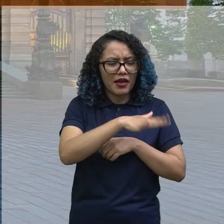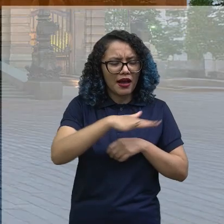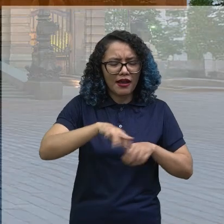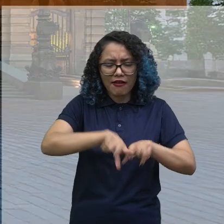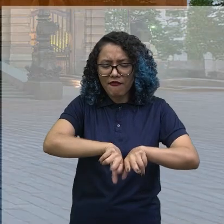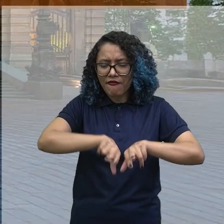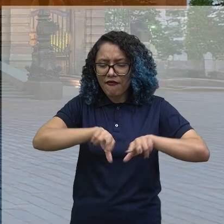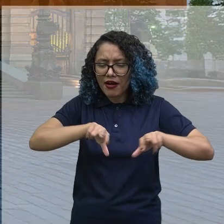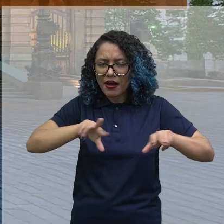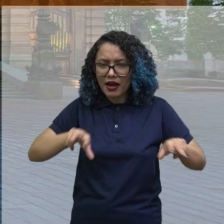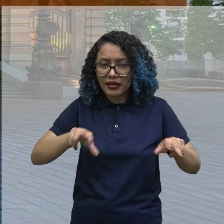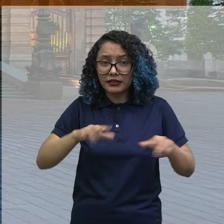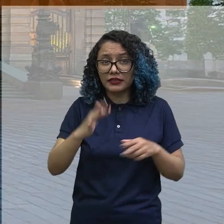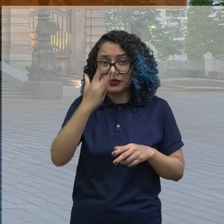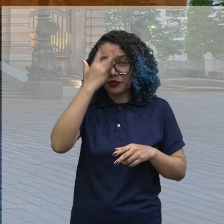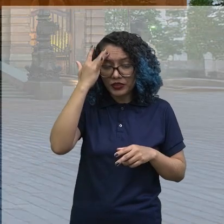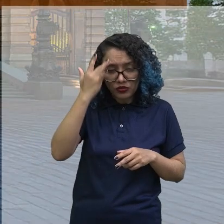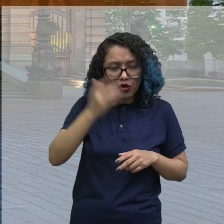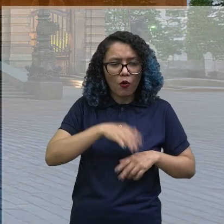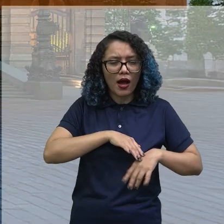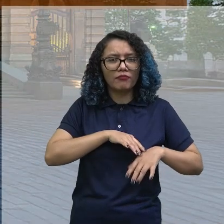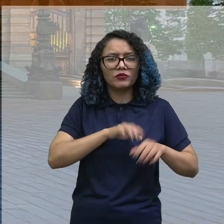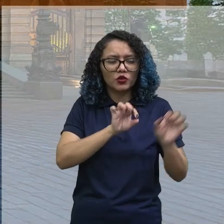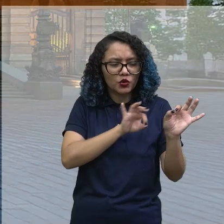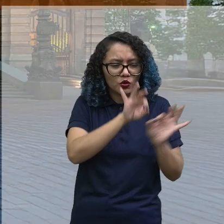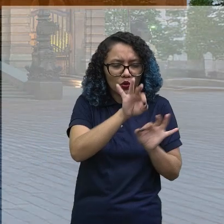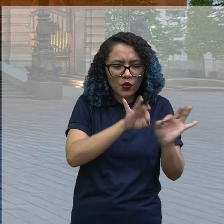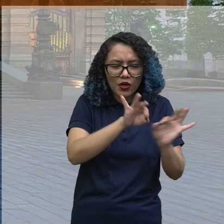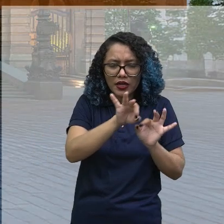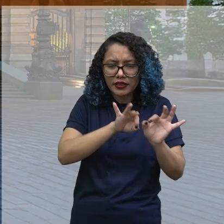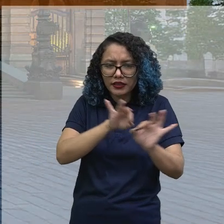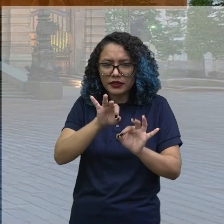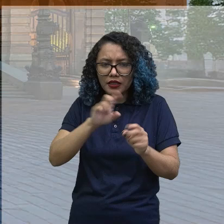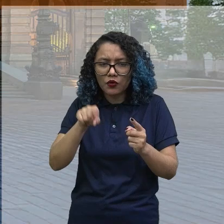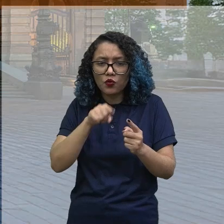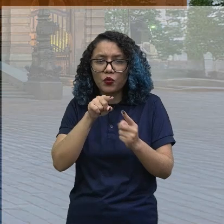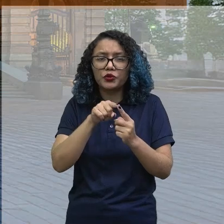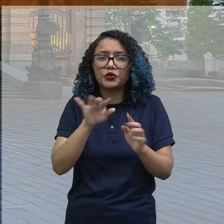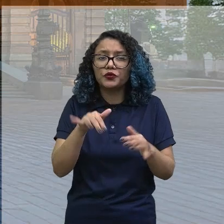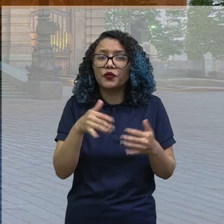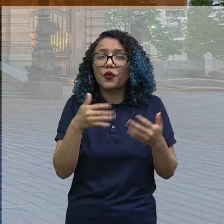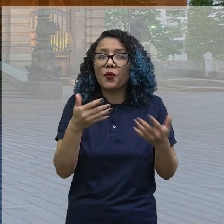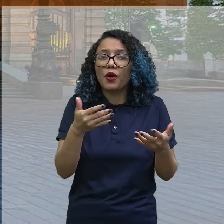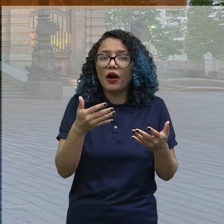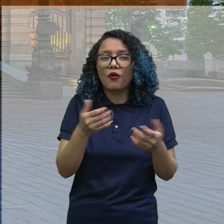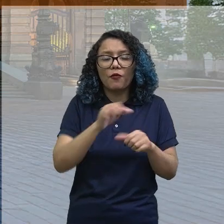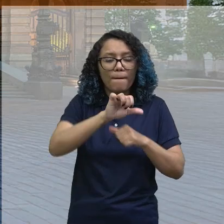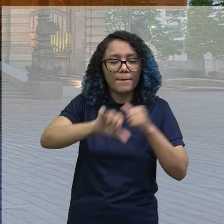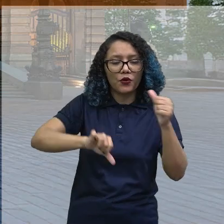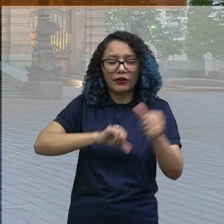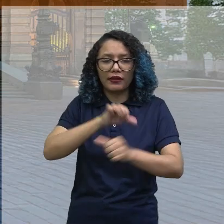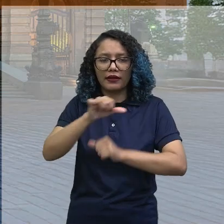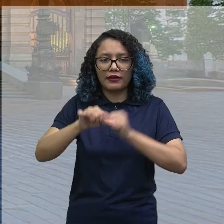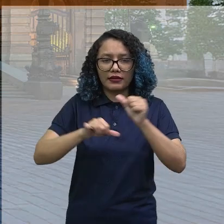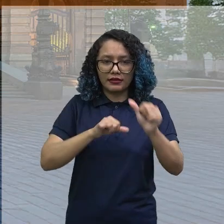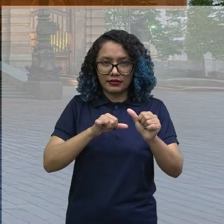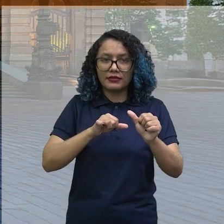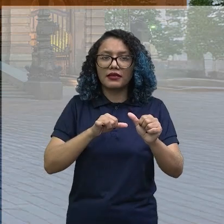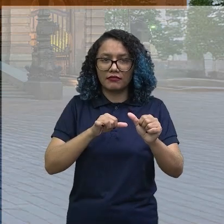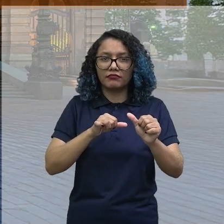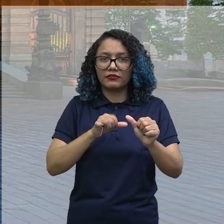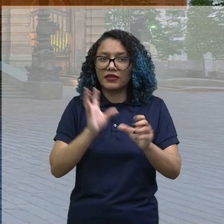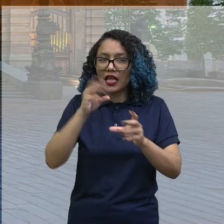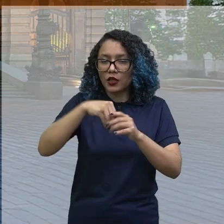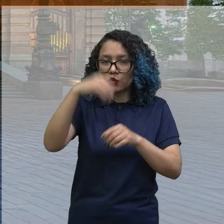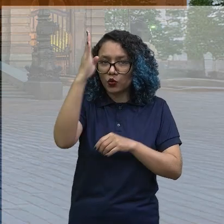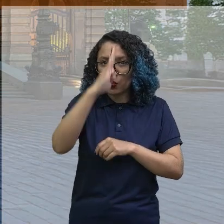pessoas elas vão acabar se mobilizando em torno de um projeto de restauração dessa brasilidade,